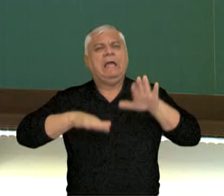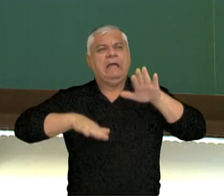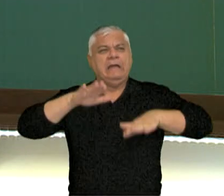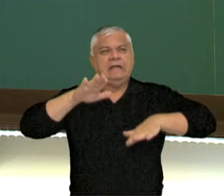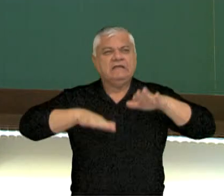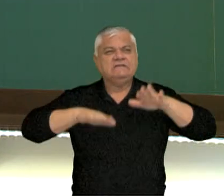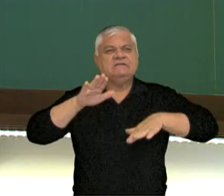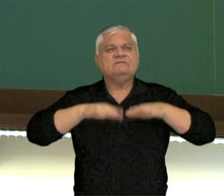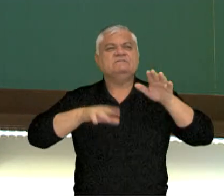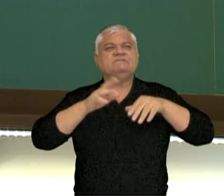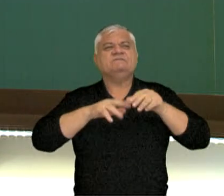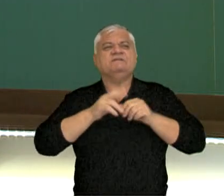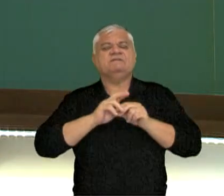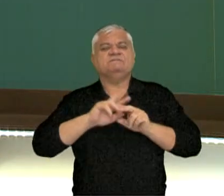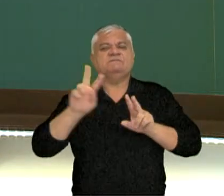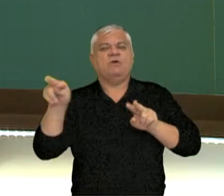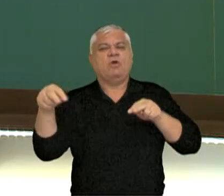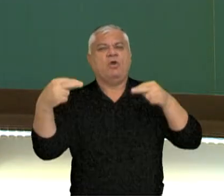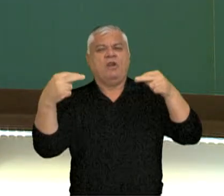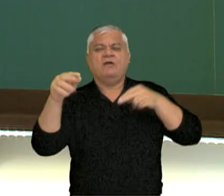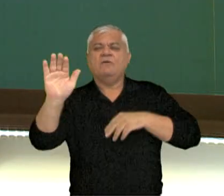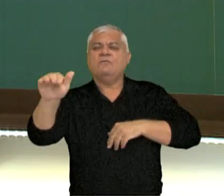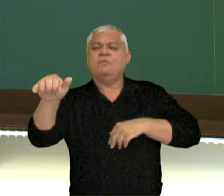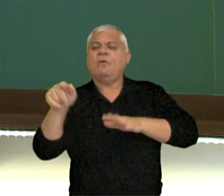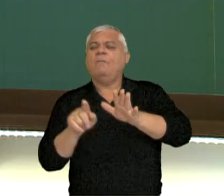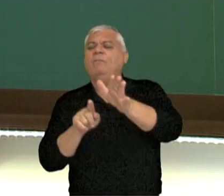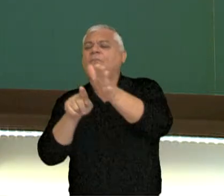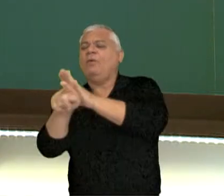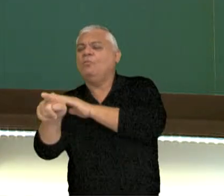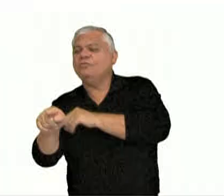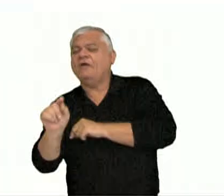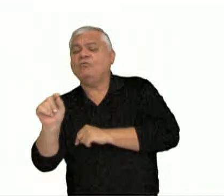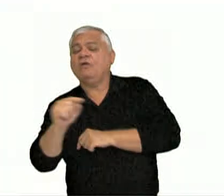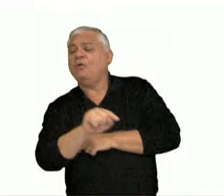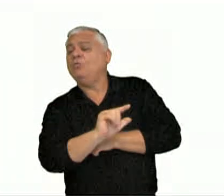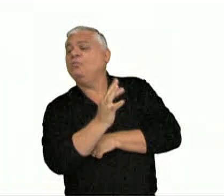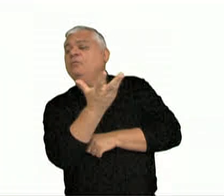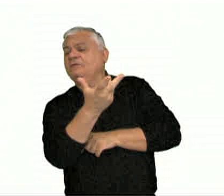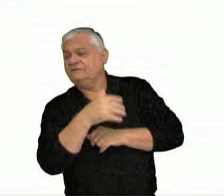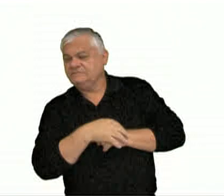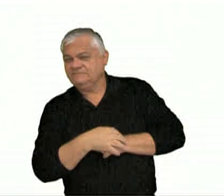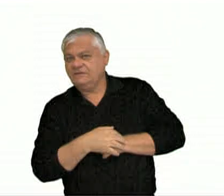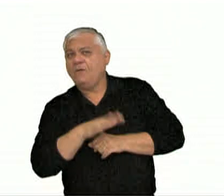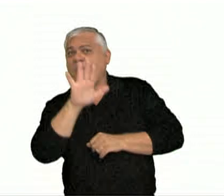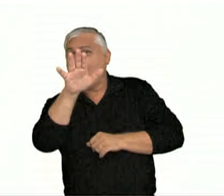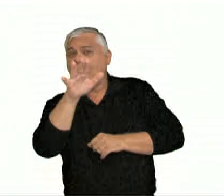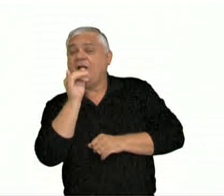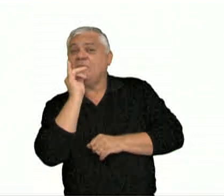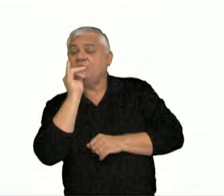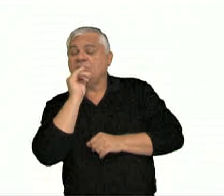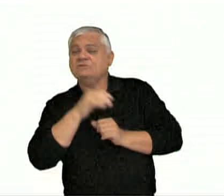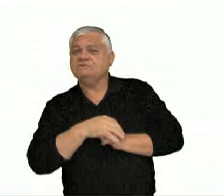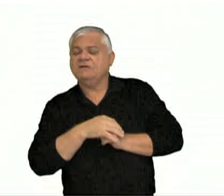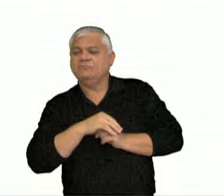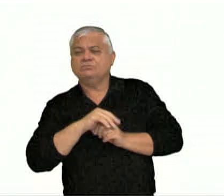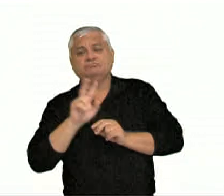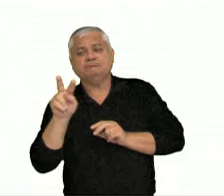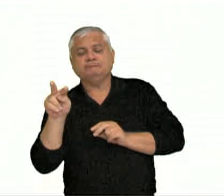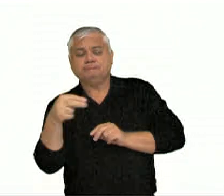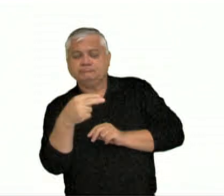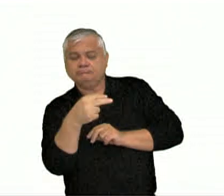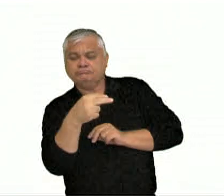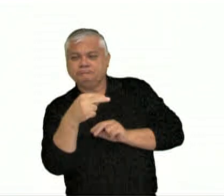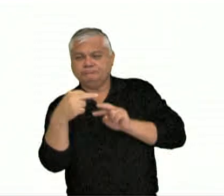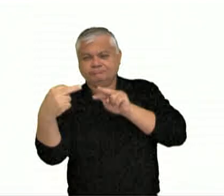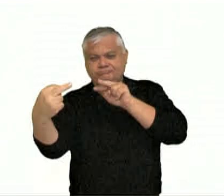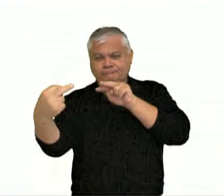quando, voltava-se para o estudante, perguntava alguma coisa acerca do ferido, mas tornava-se logo a olhar para ele, enquanto